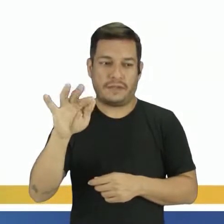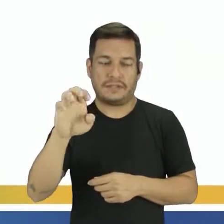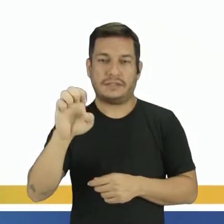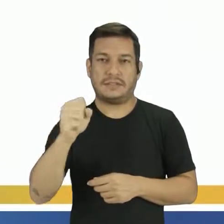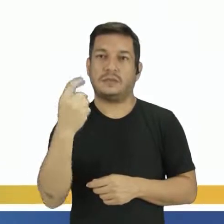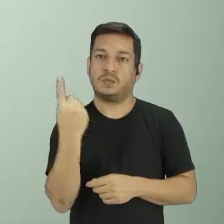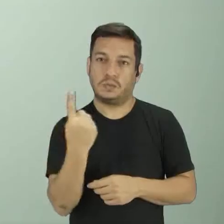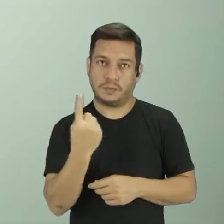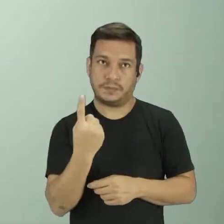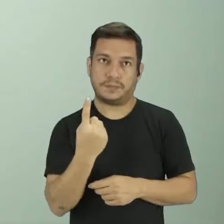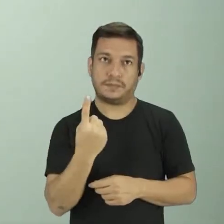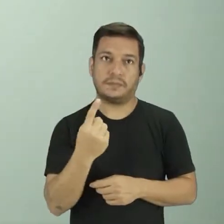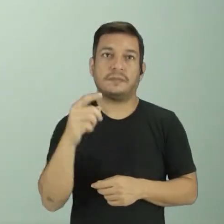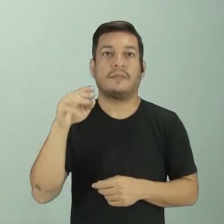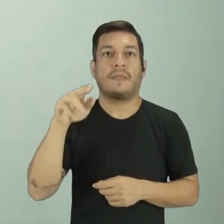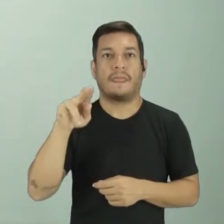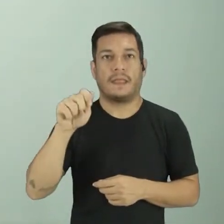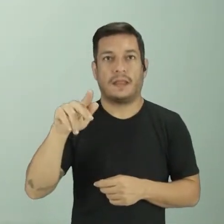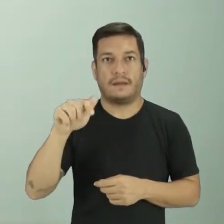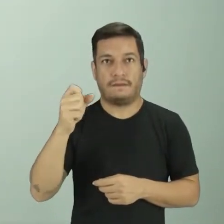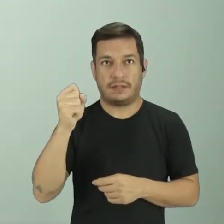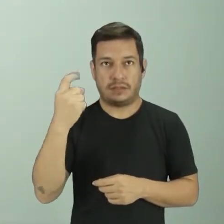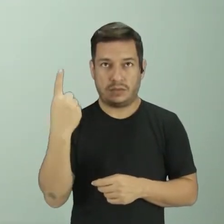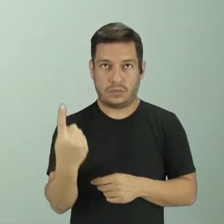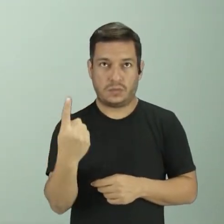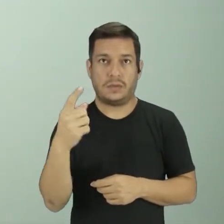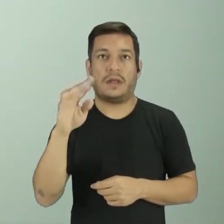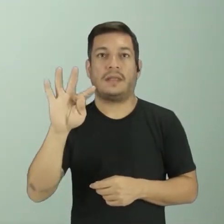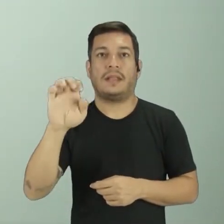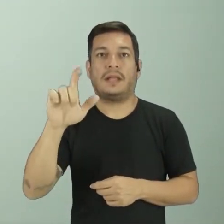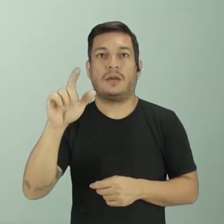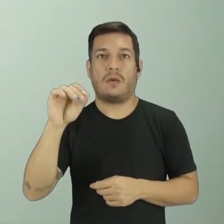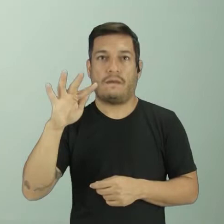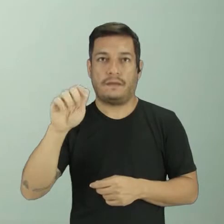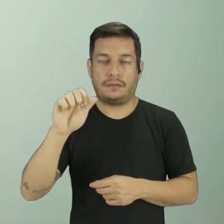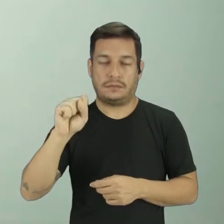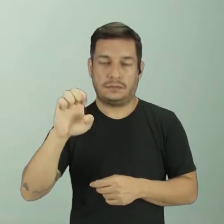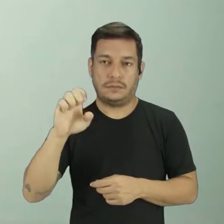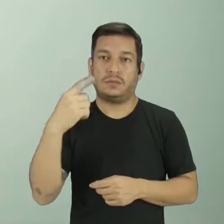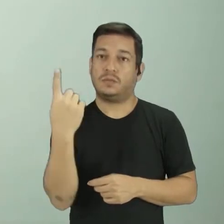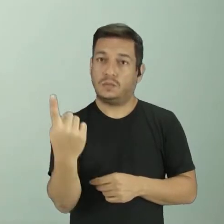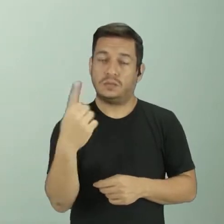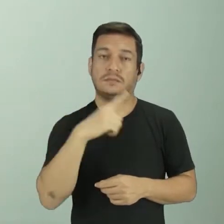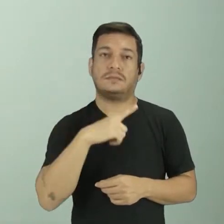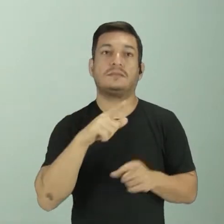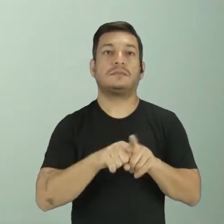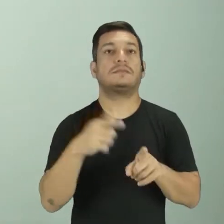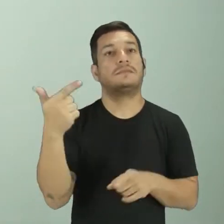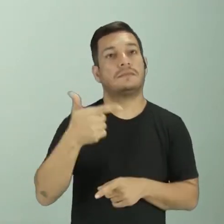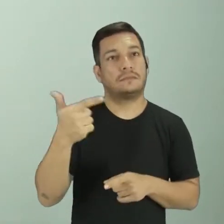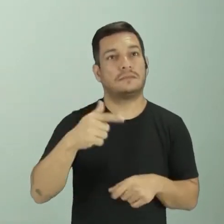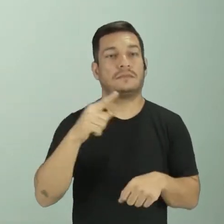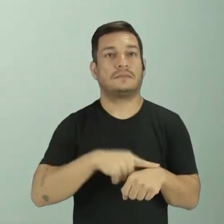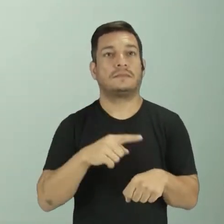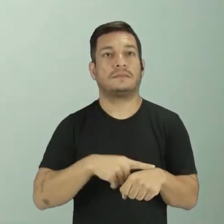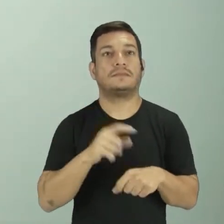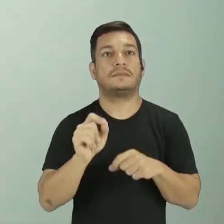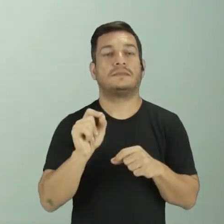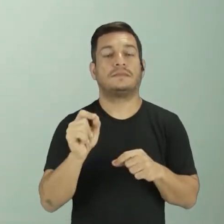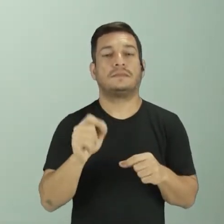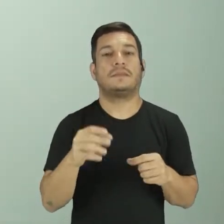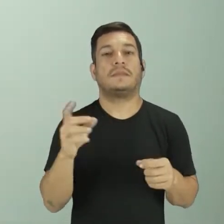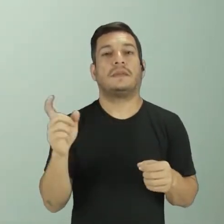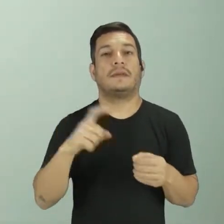a metáfase 1, a anáfase 1 e a telófase 1. Nós vamos ter um segundo momento da